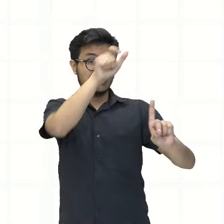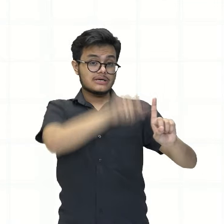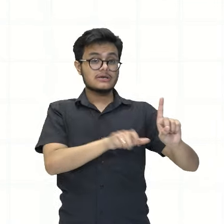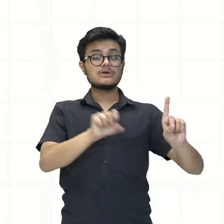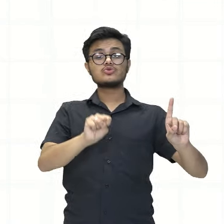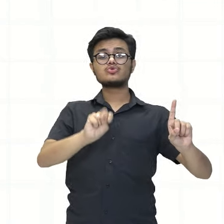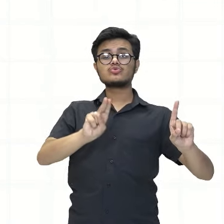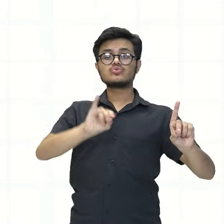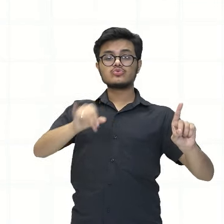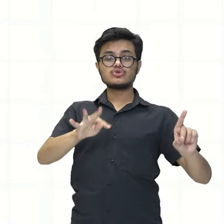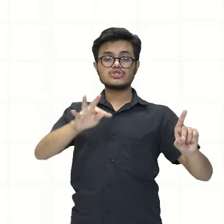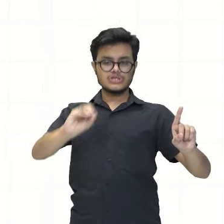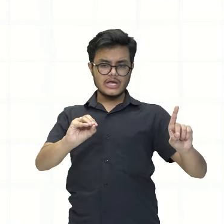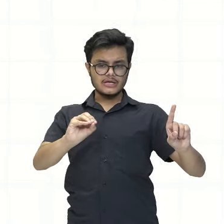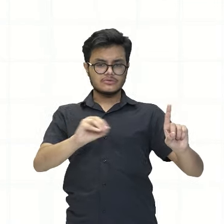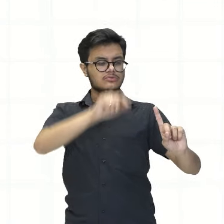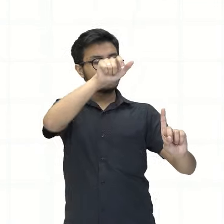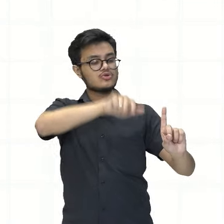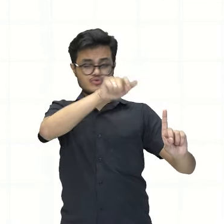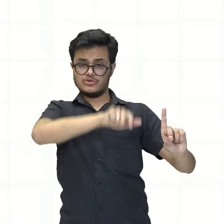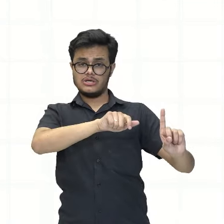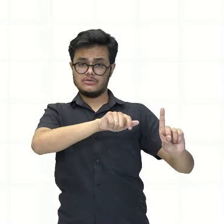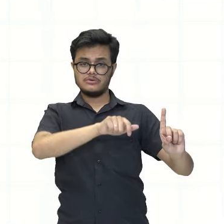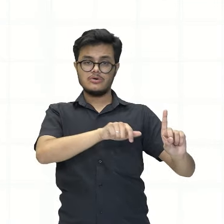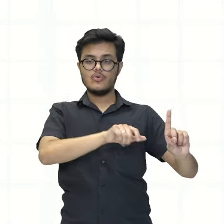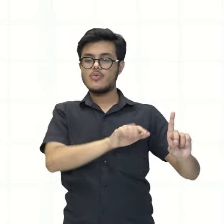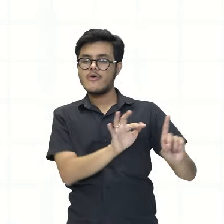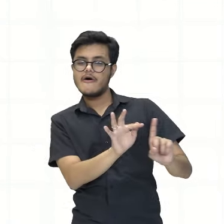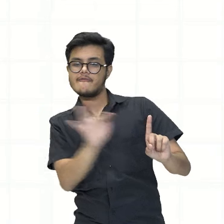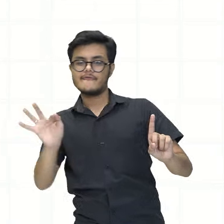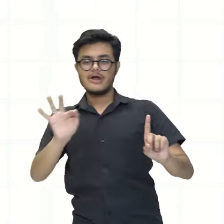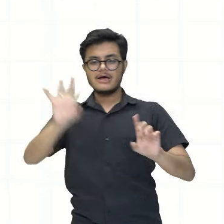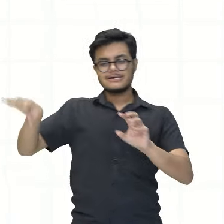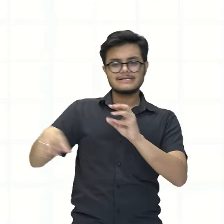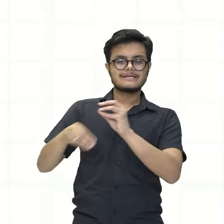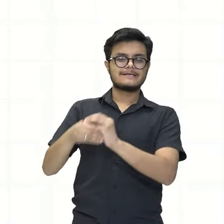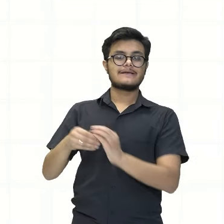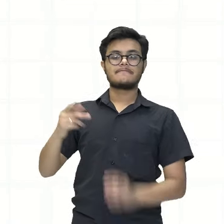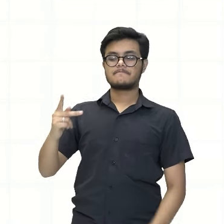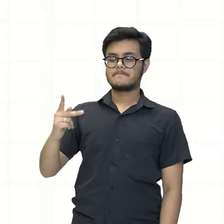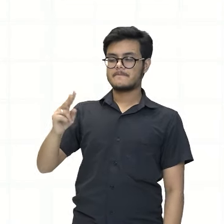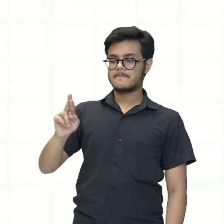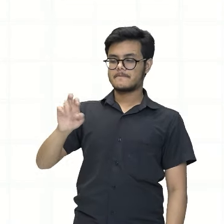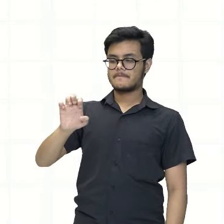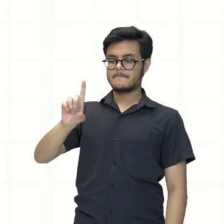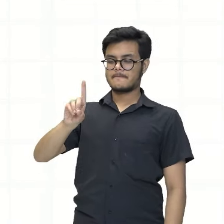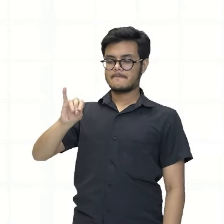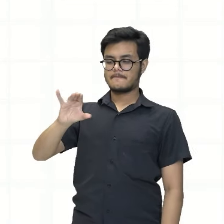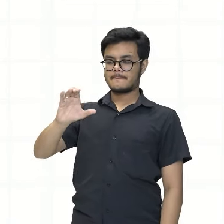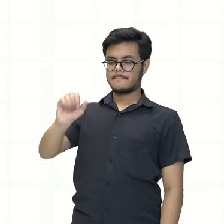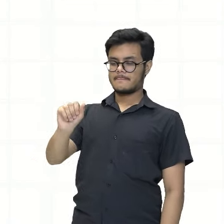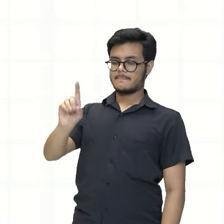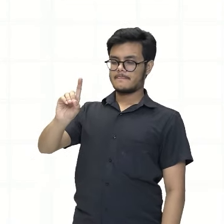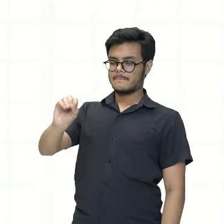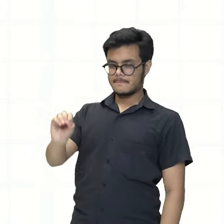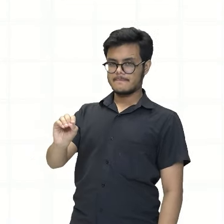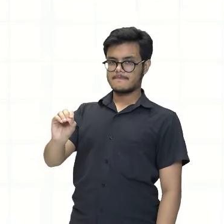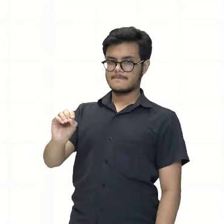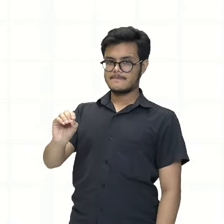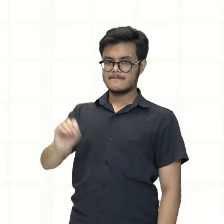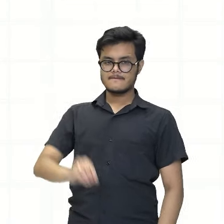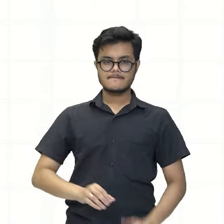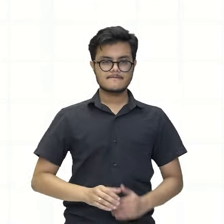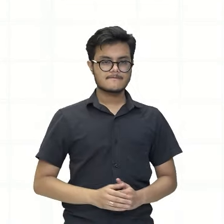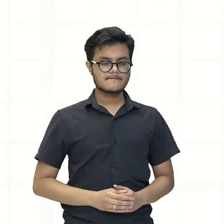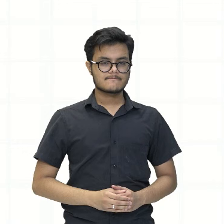defino o sujeito todo o restante é predicado tá então oferecer o ajuda o necessitado eh predicado E